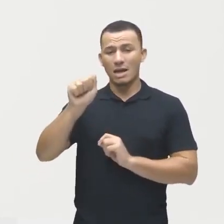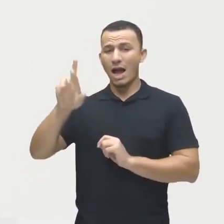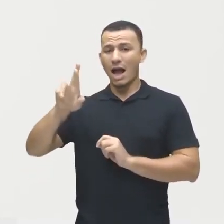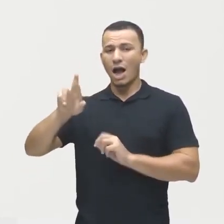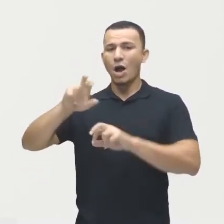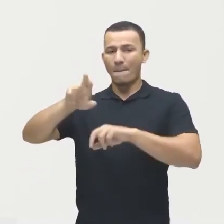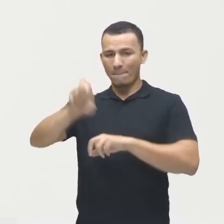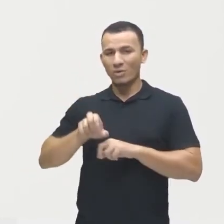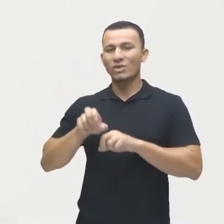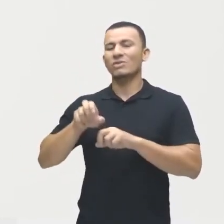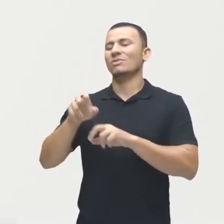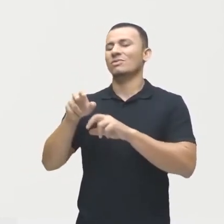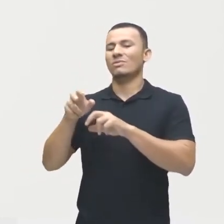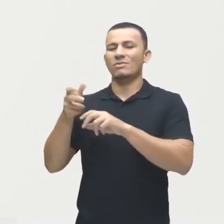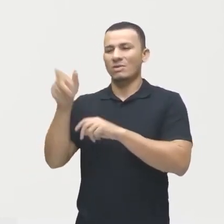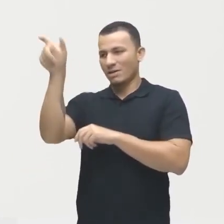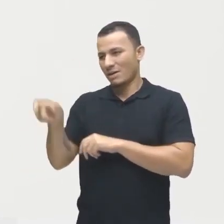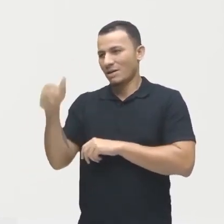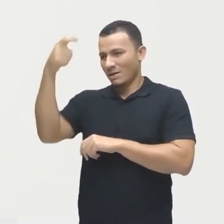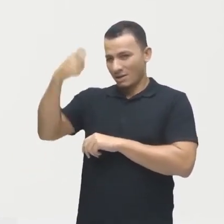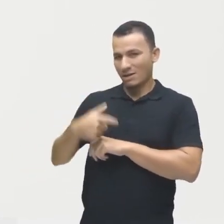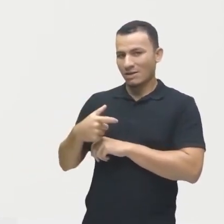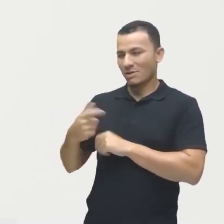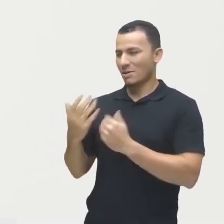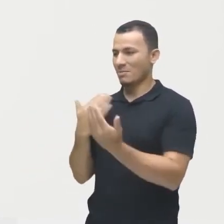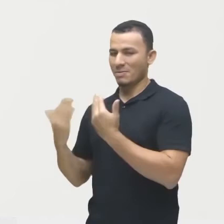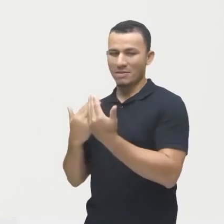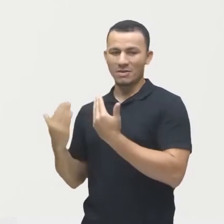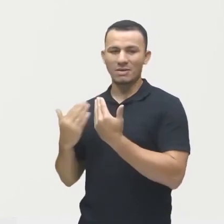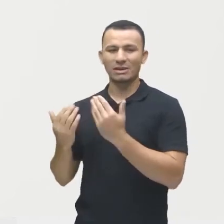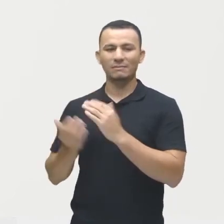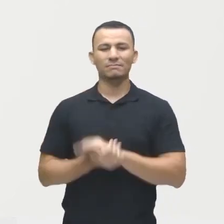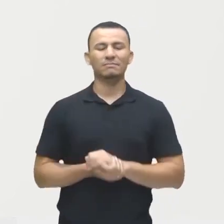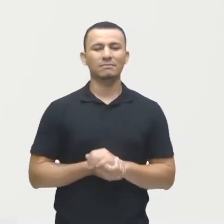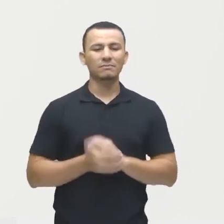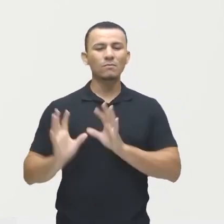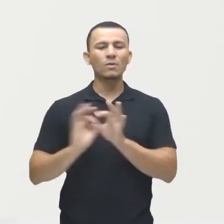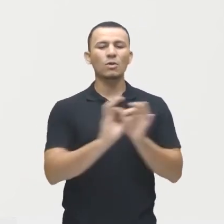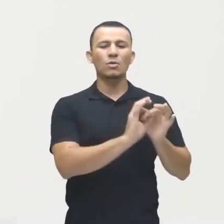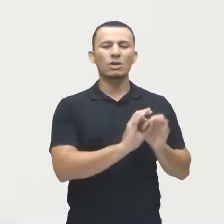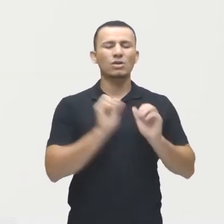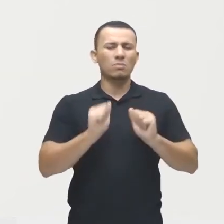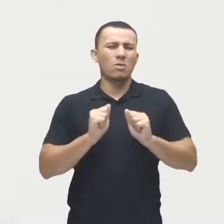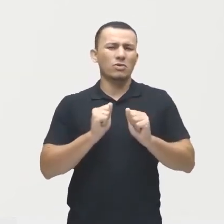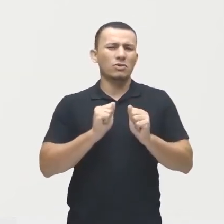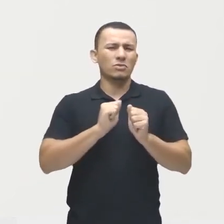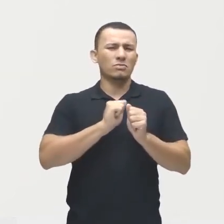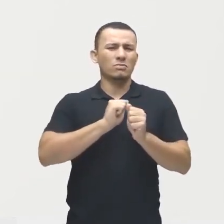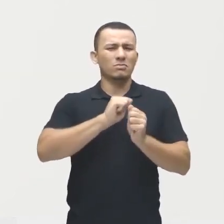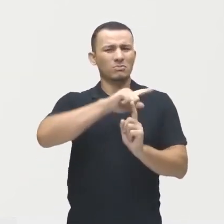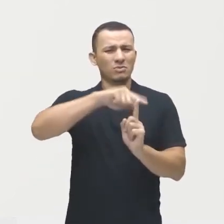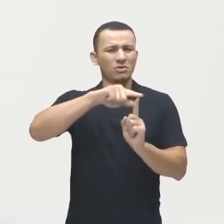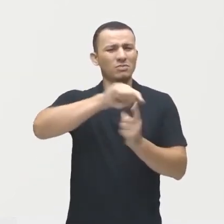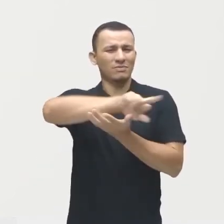referente. Pode se tratar de diversos assuntos, ok?